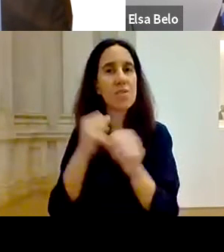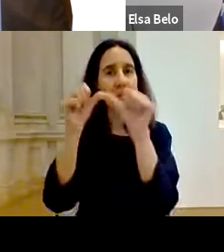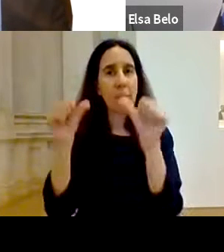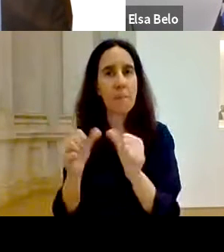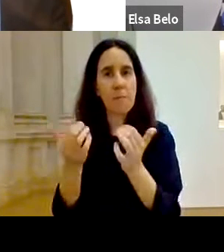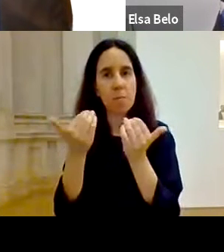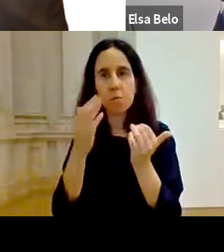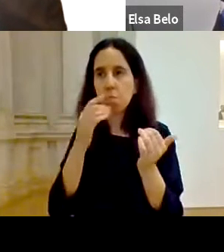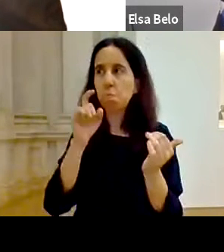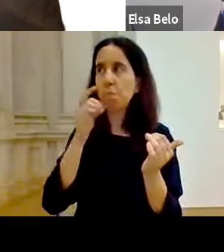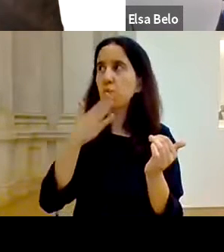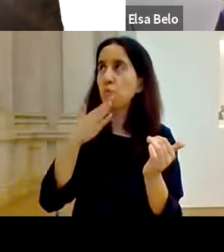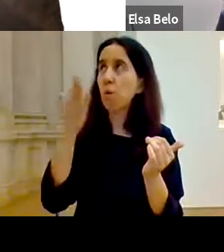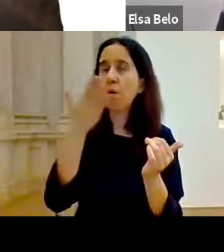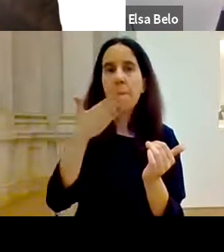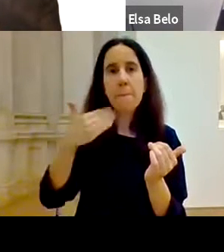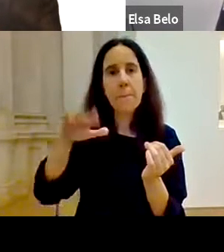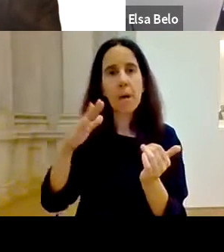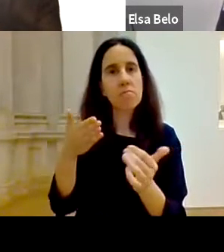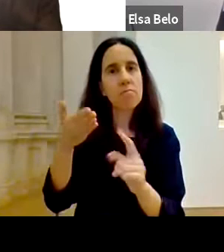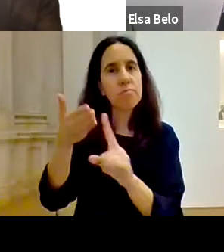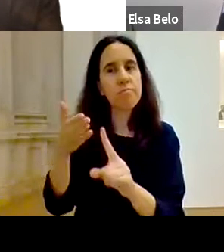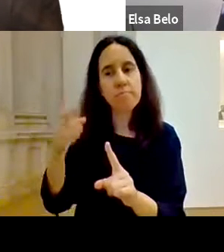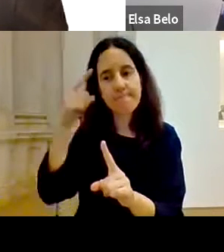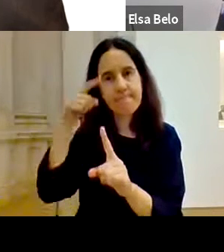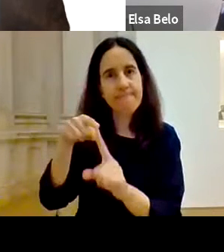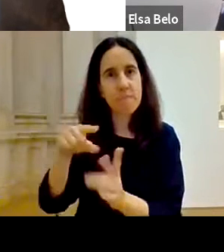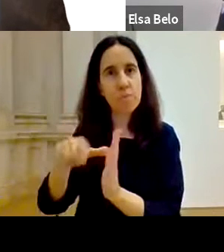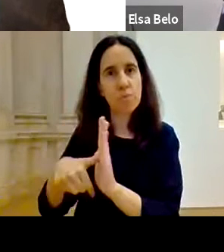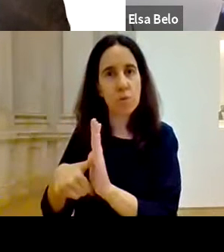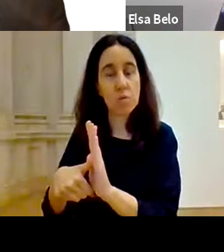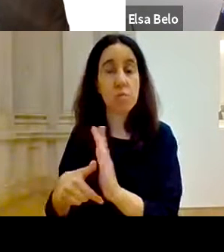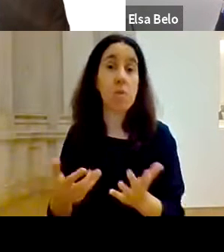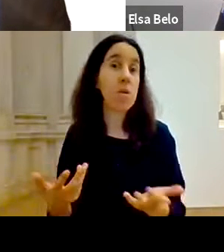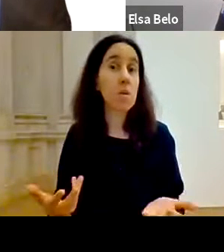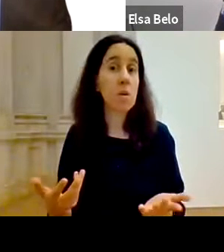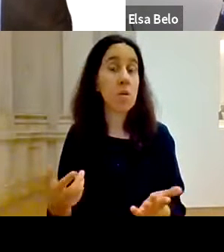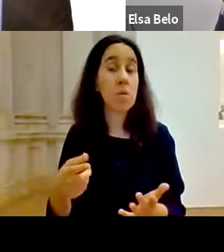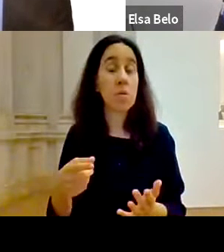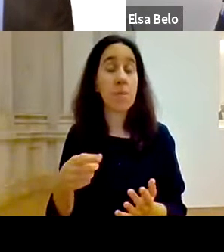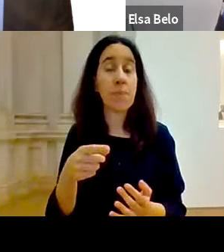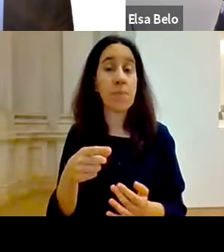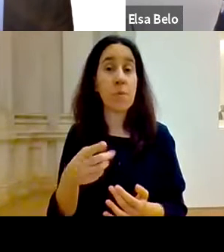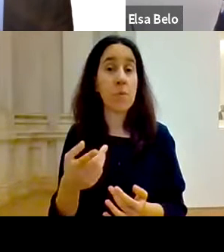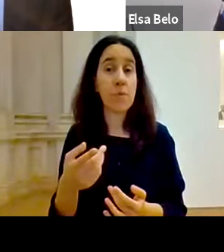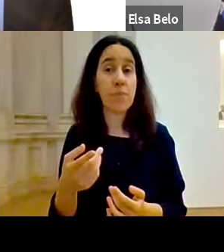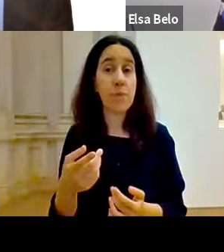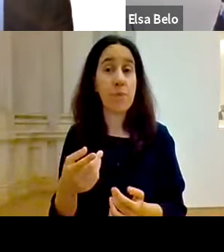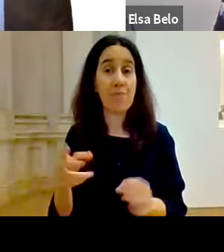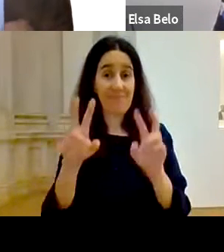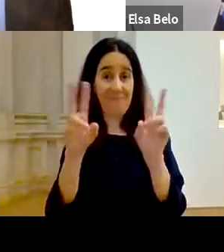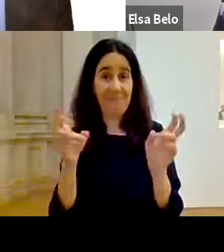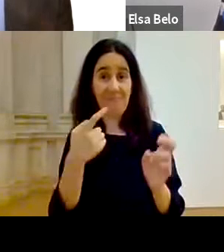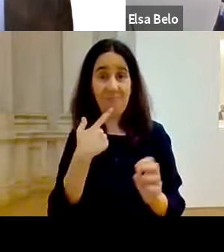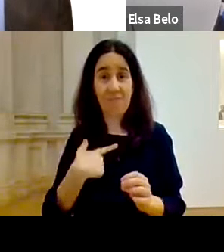ela continua a ser a mais eficaz e eficiente para o propósito de gestão de projeto, então o tema que foi